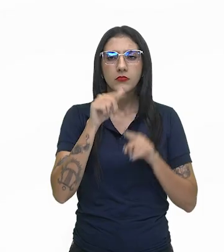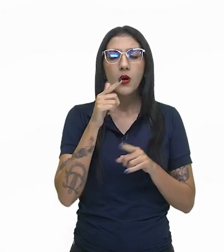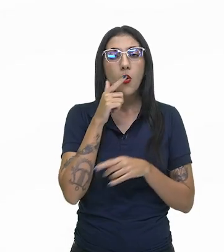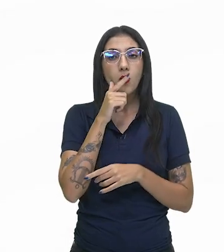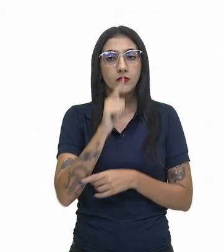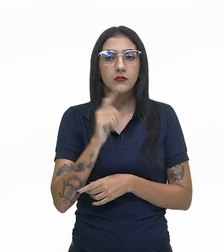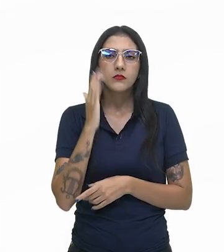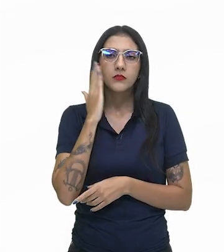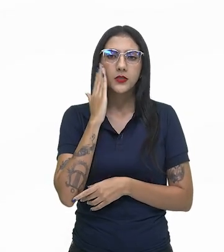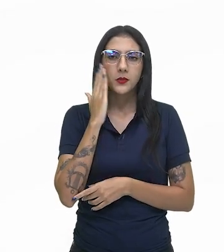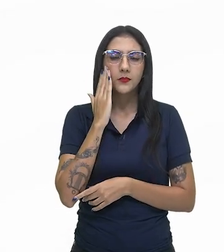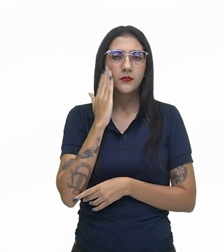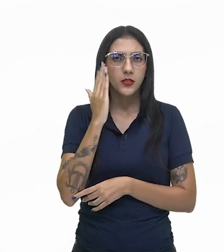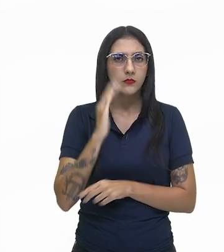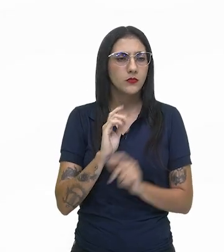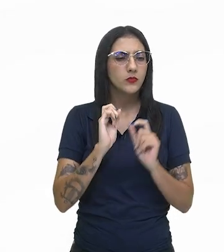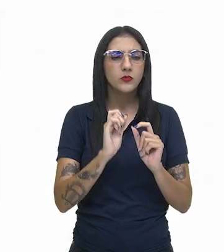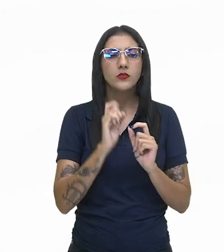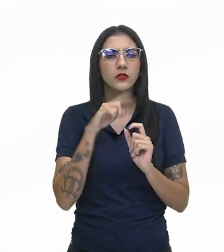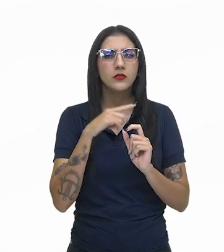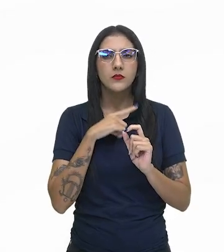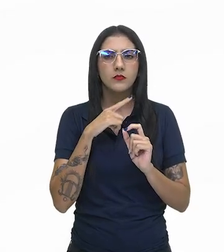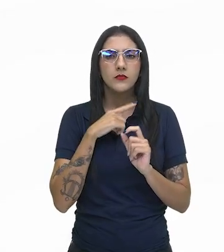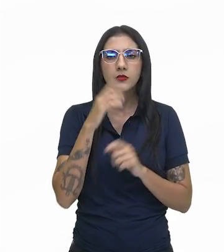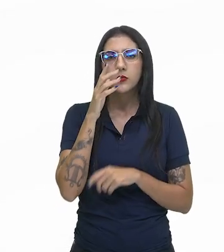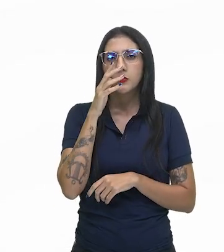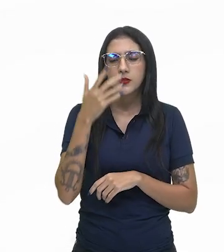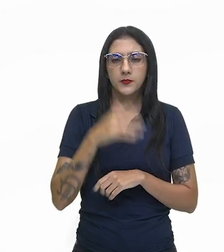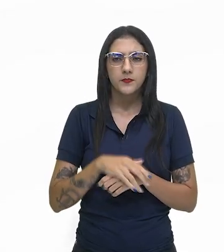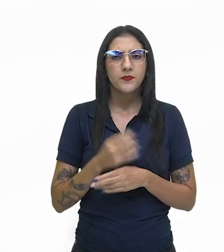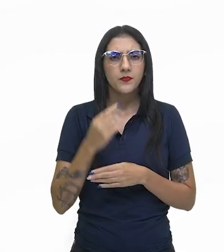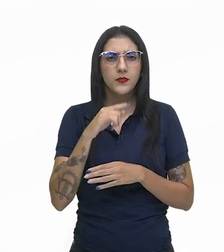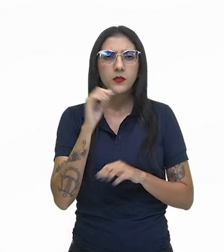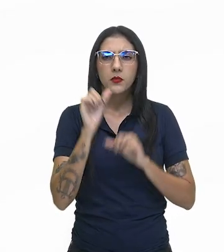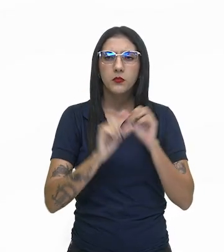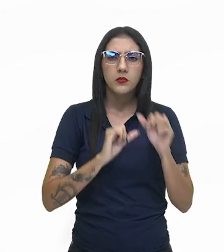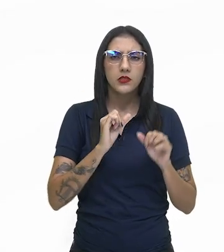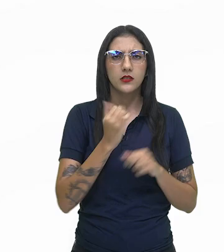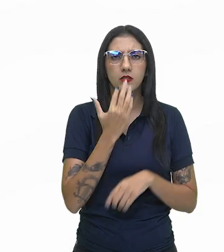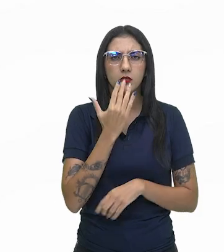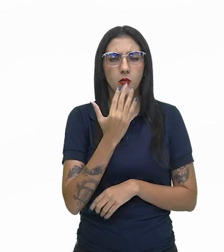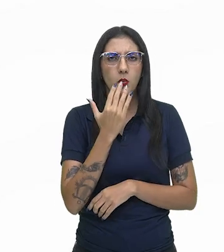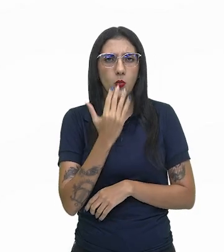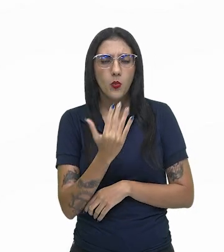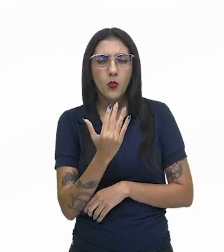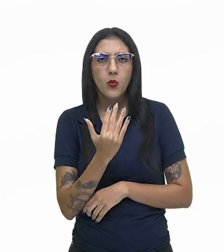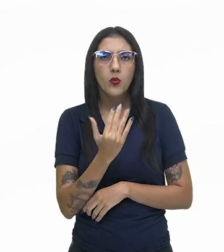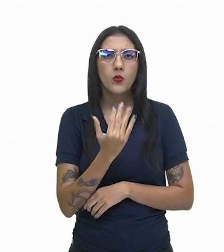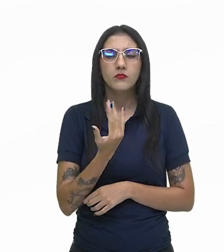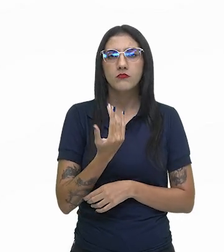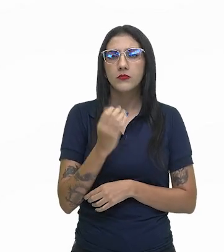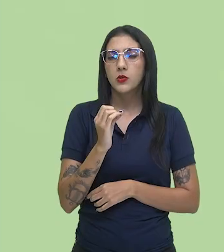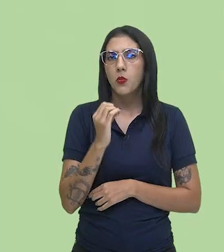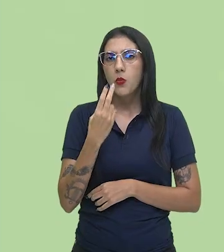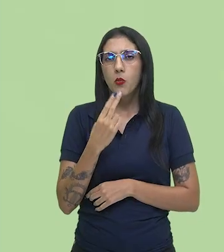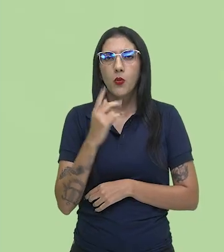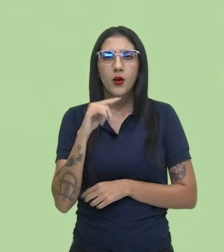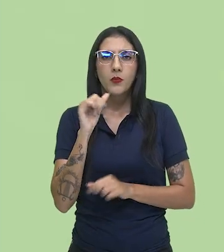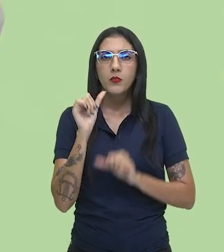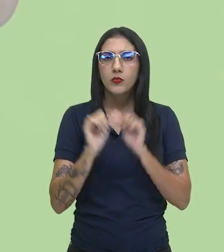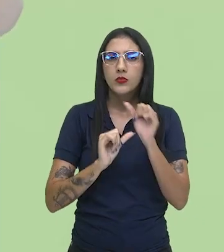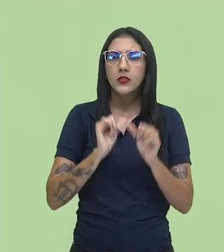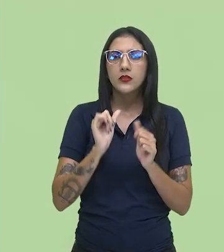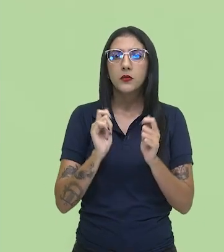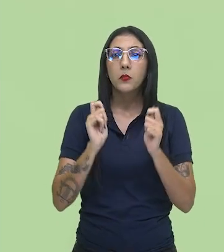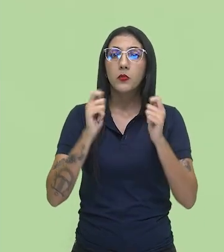consigo dizer ali o que está acontecendo. É uma mudança de cor, É algo assim que eu